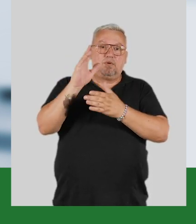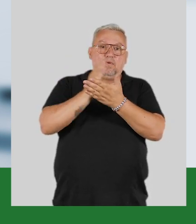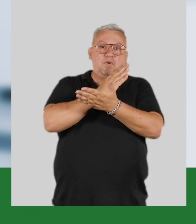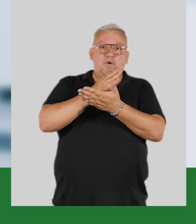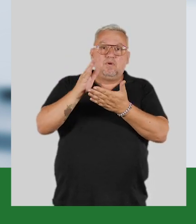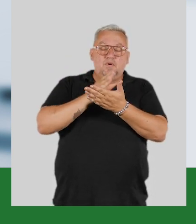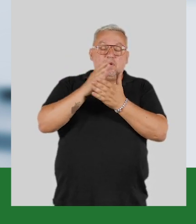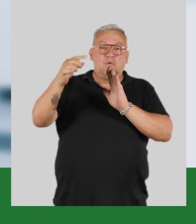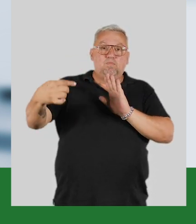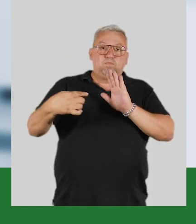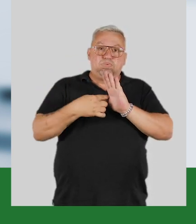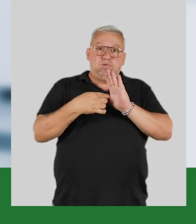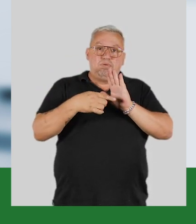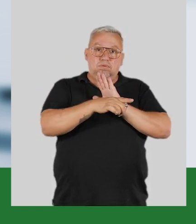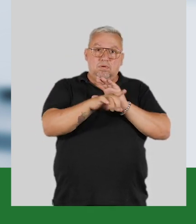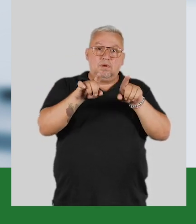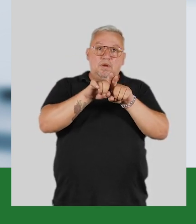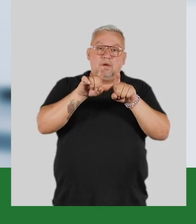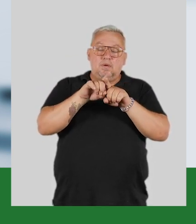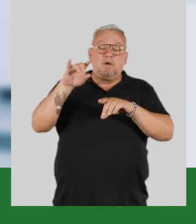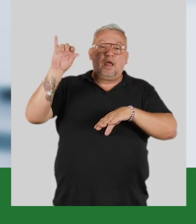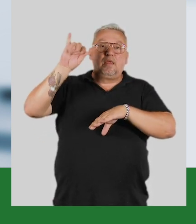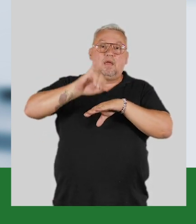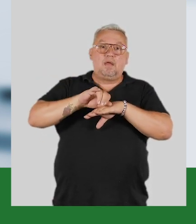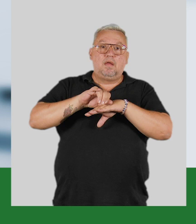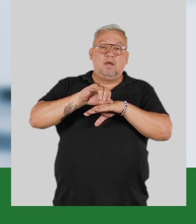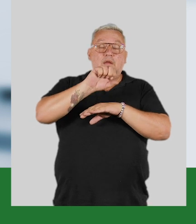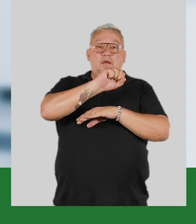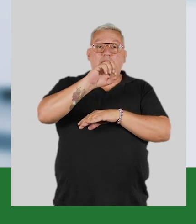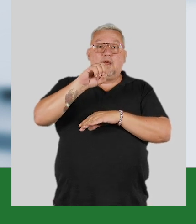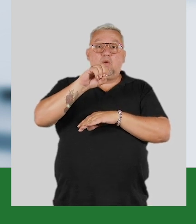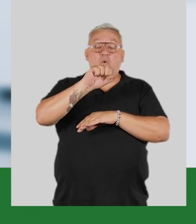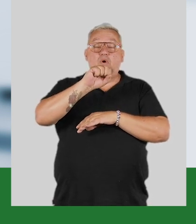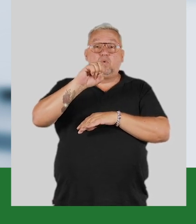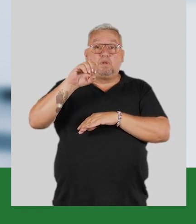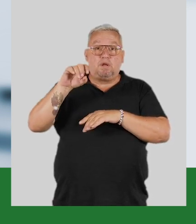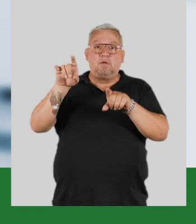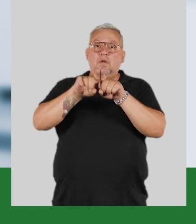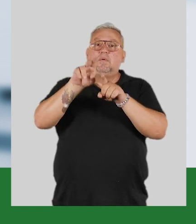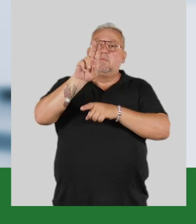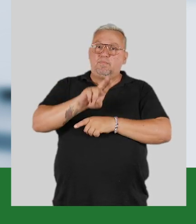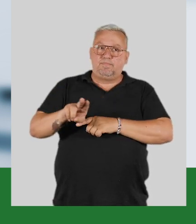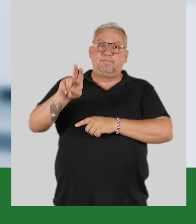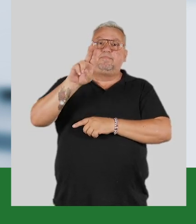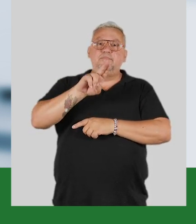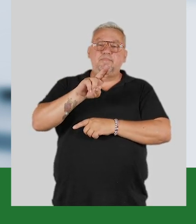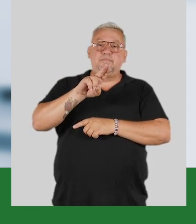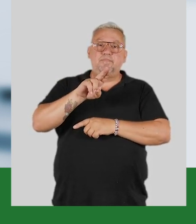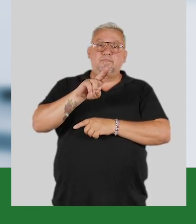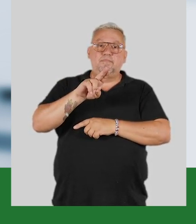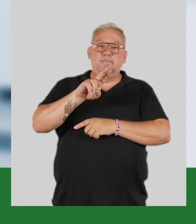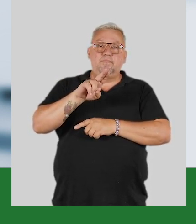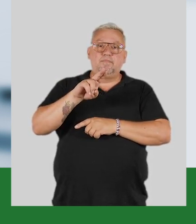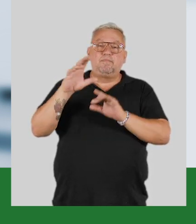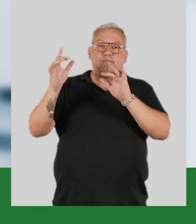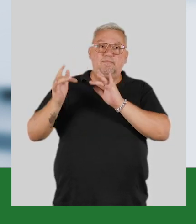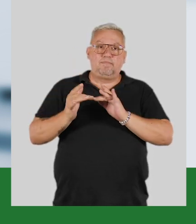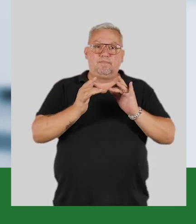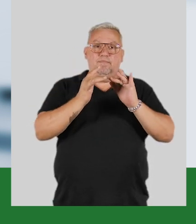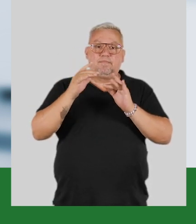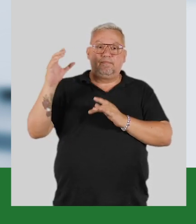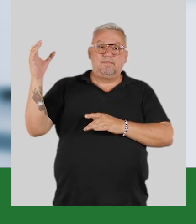de imunização, e tem a central CIEVS, tem um 0800 que pode ser utilizado para